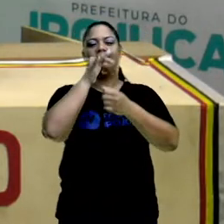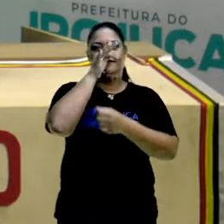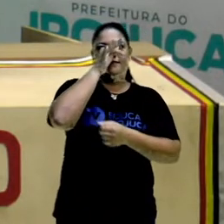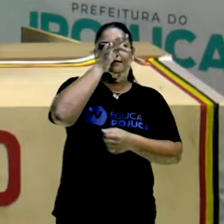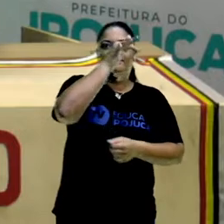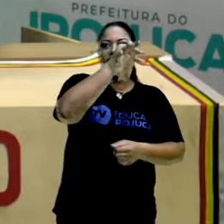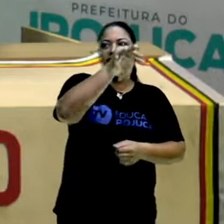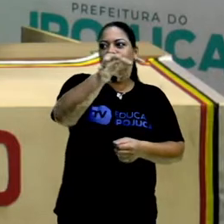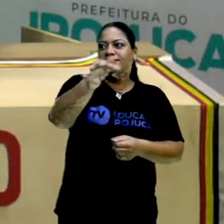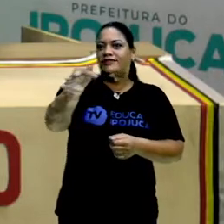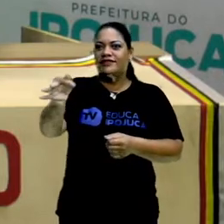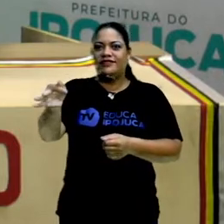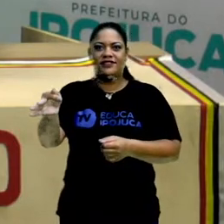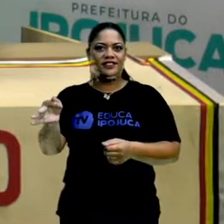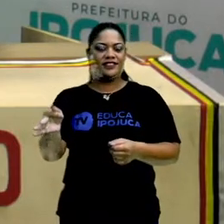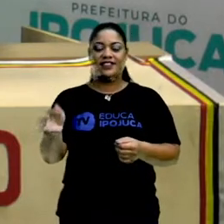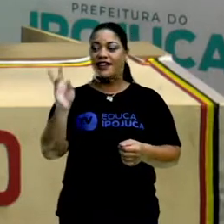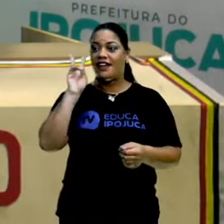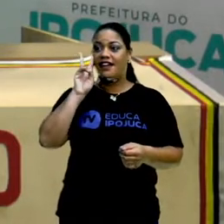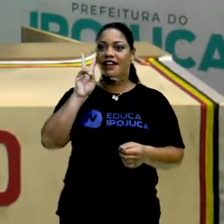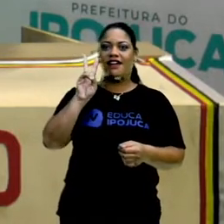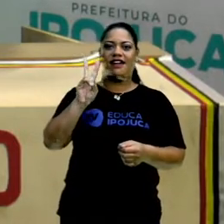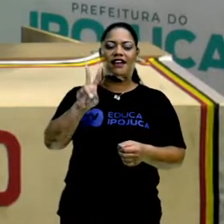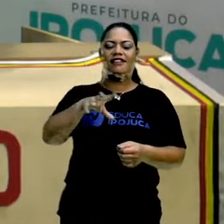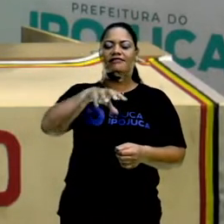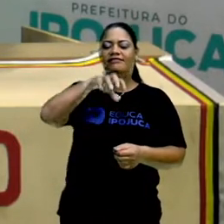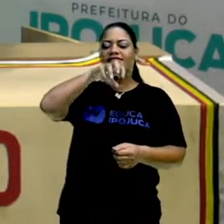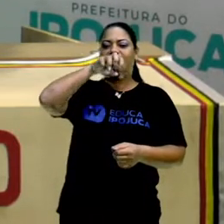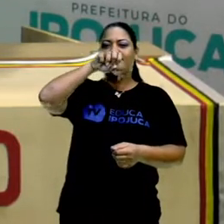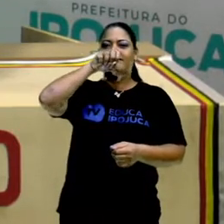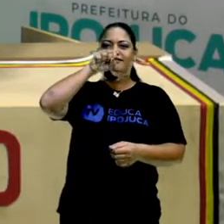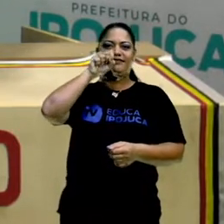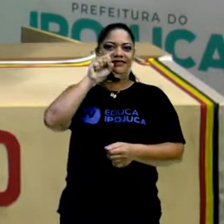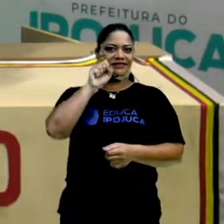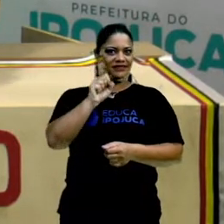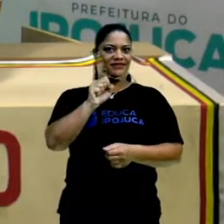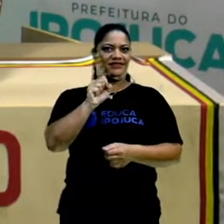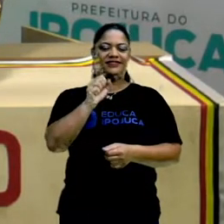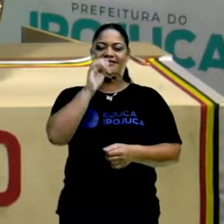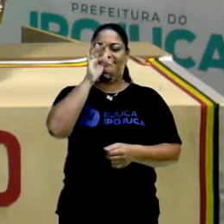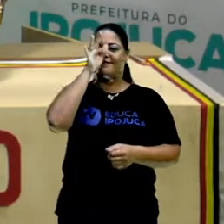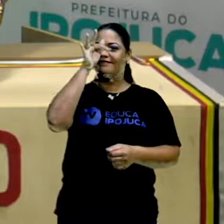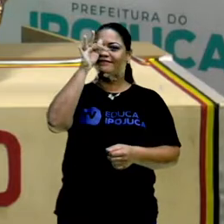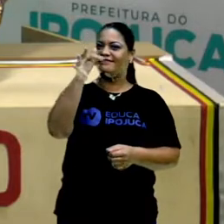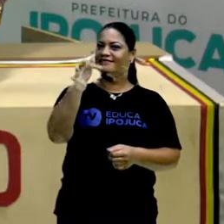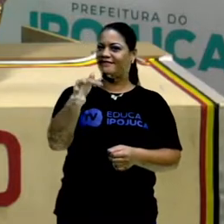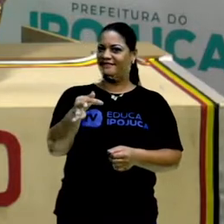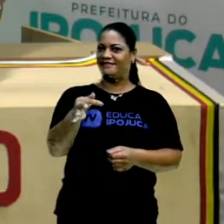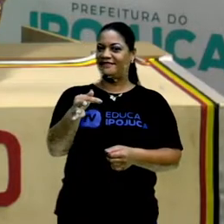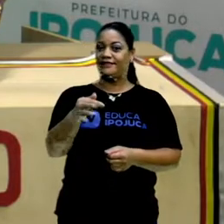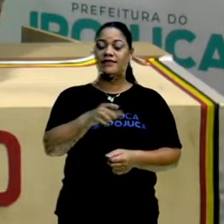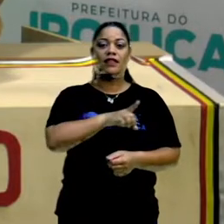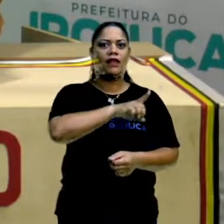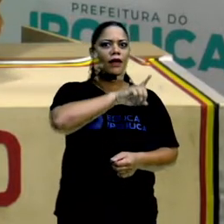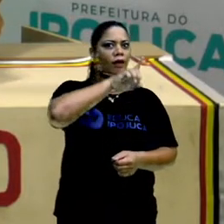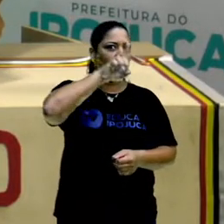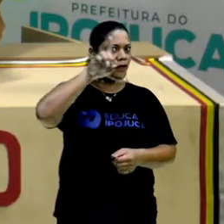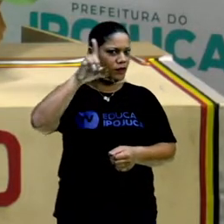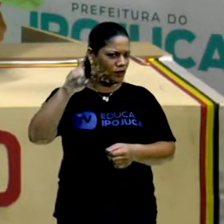flores e ela ficava encantada com o cheiro das flores. Mas, um certo